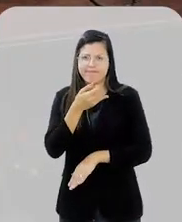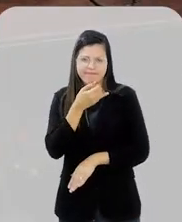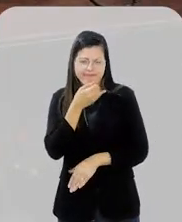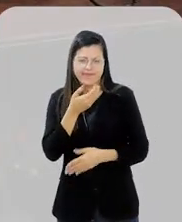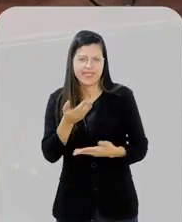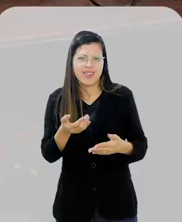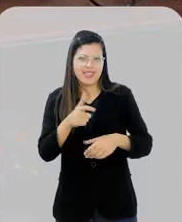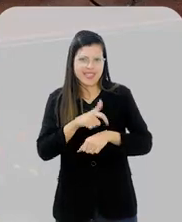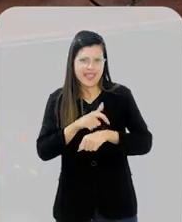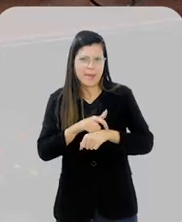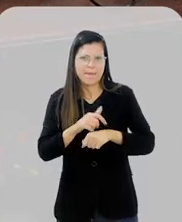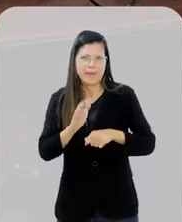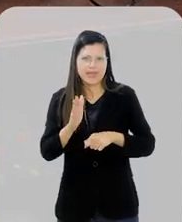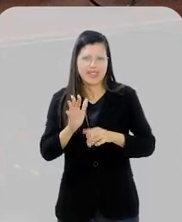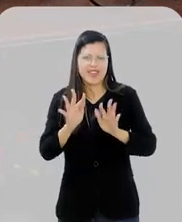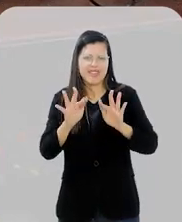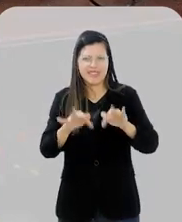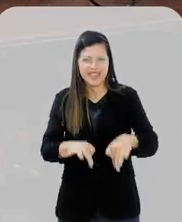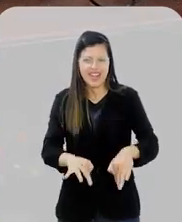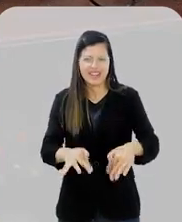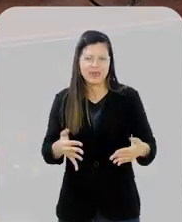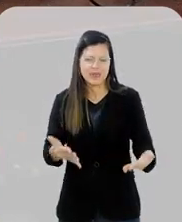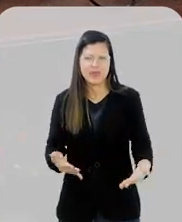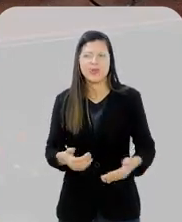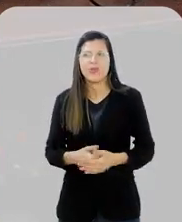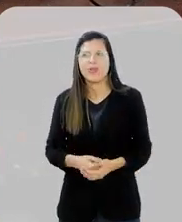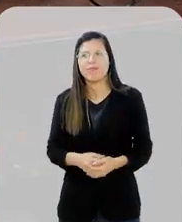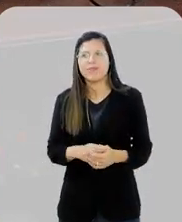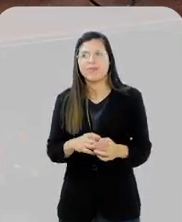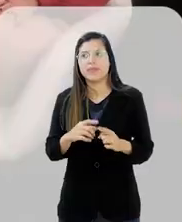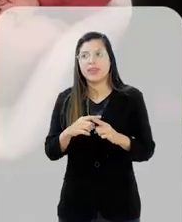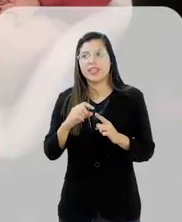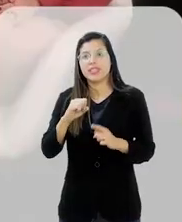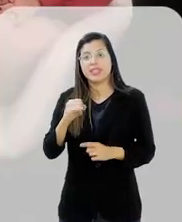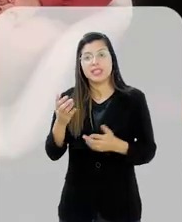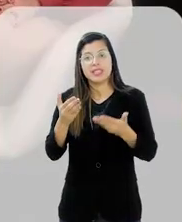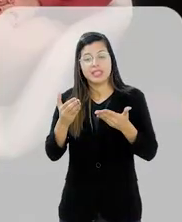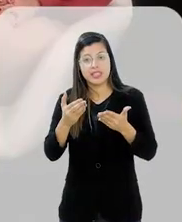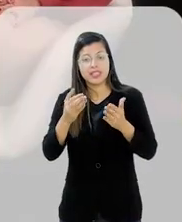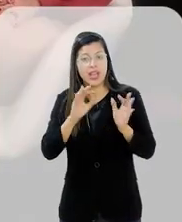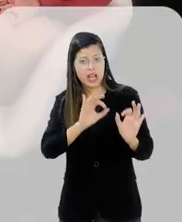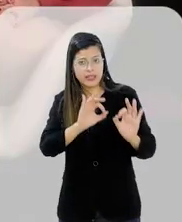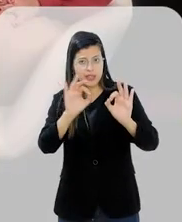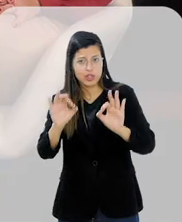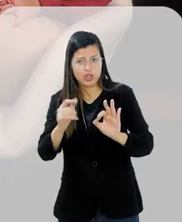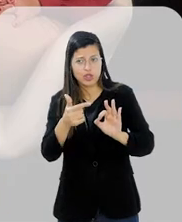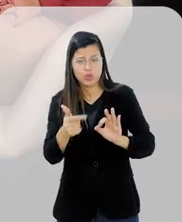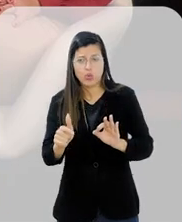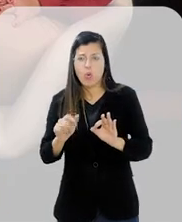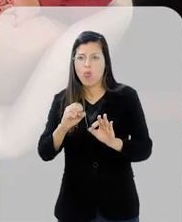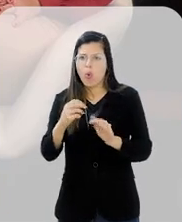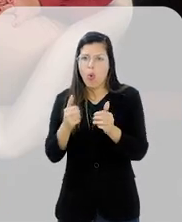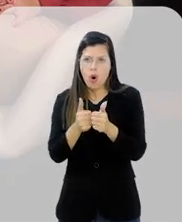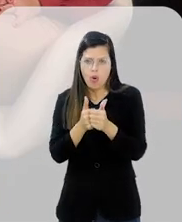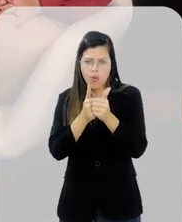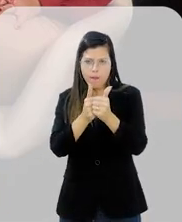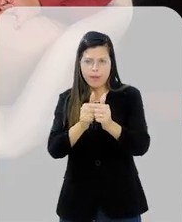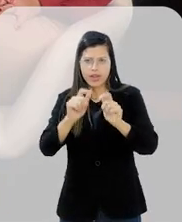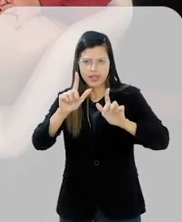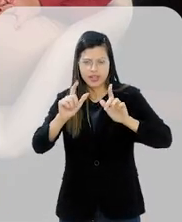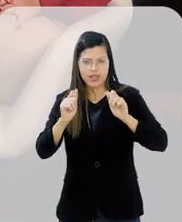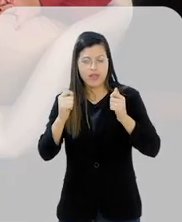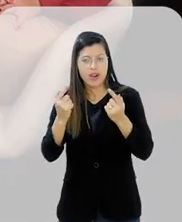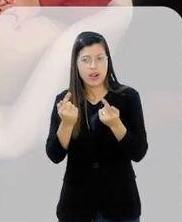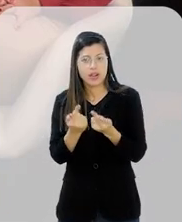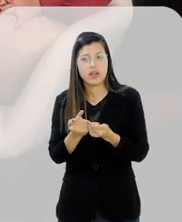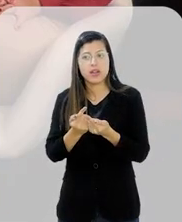aí o nosso tempo já acabou, né? Nosso programa já chegou ao fim. Mas se você quiser rever este programa ou acompanhar a programação da TV